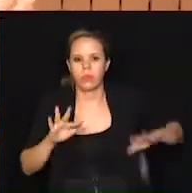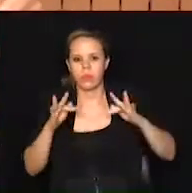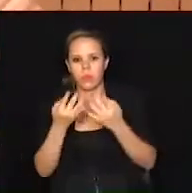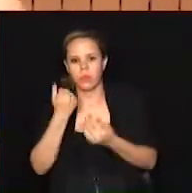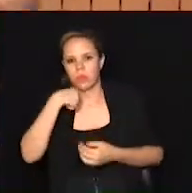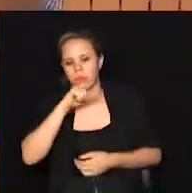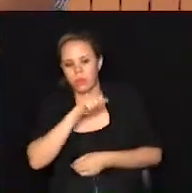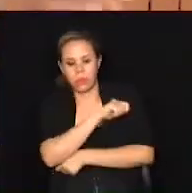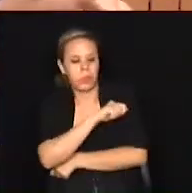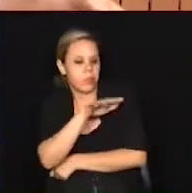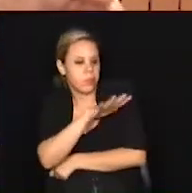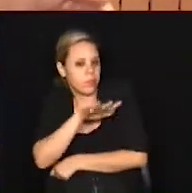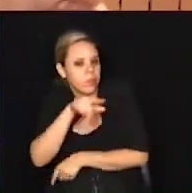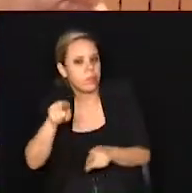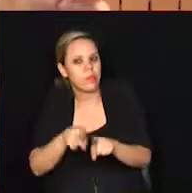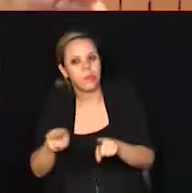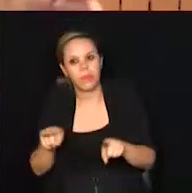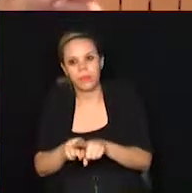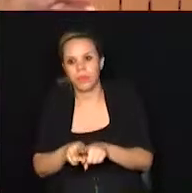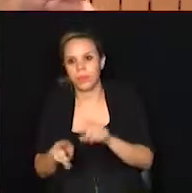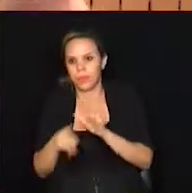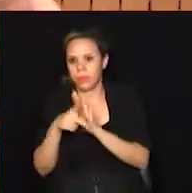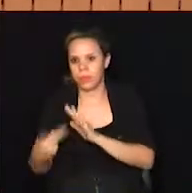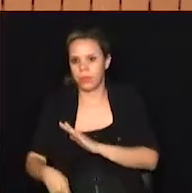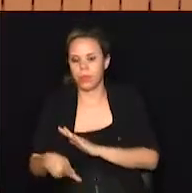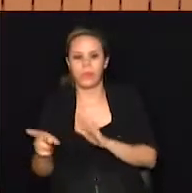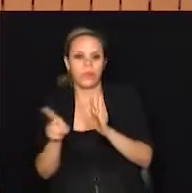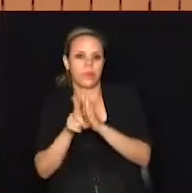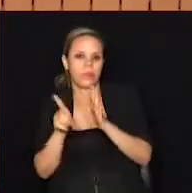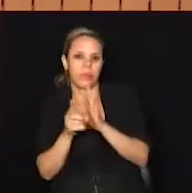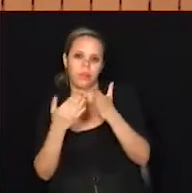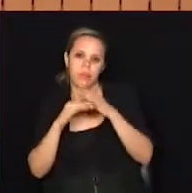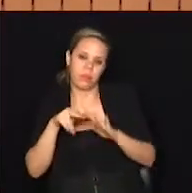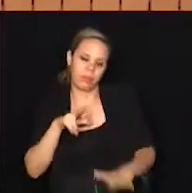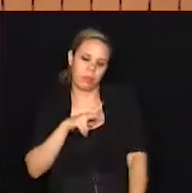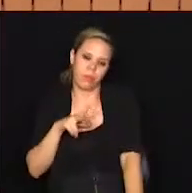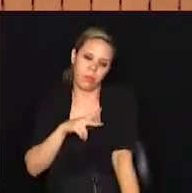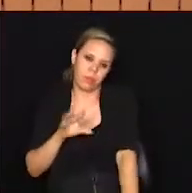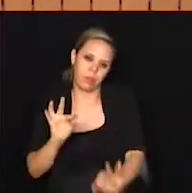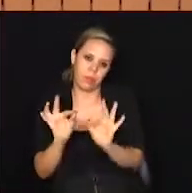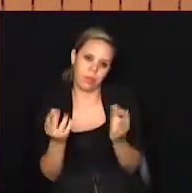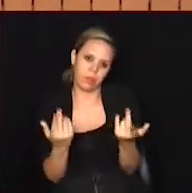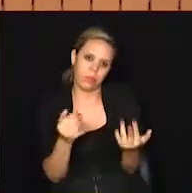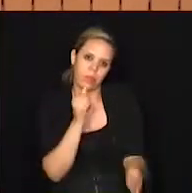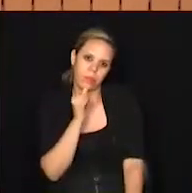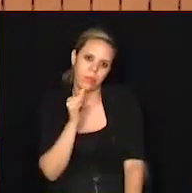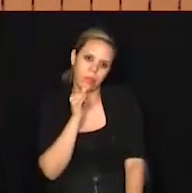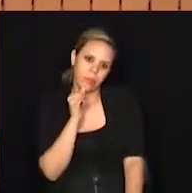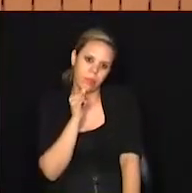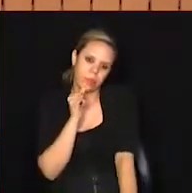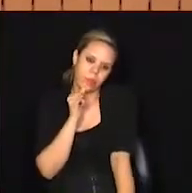Renato, não, é o seguinte, tá trepidando muito, tá muito difícil entender, entendeu?